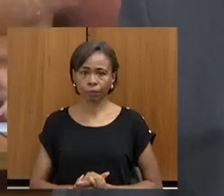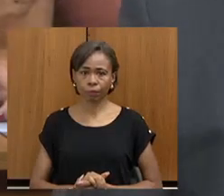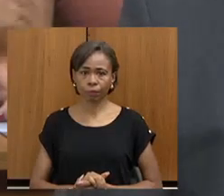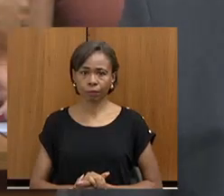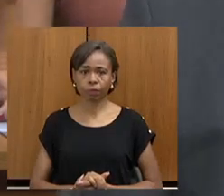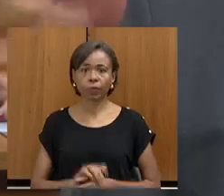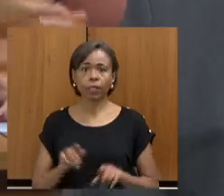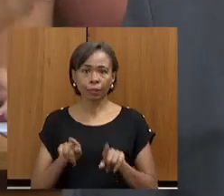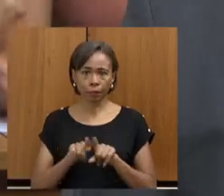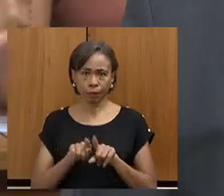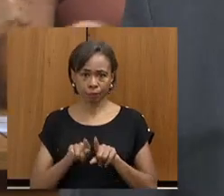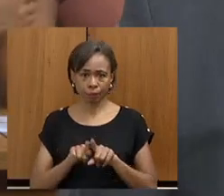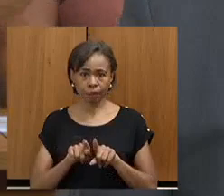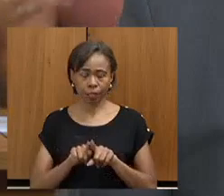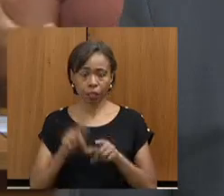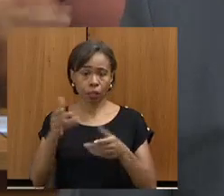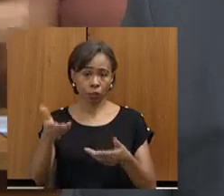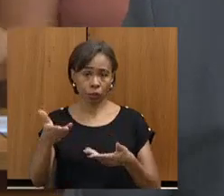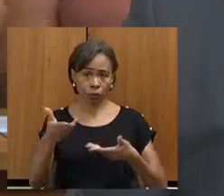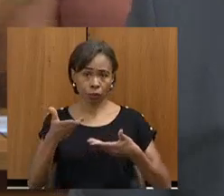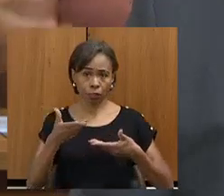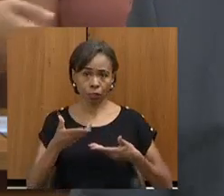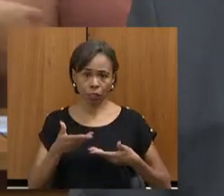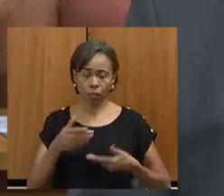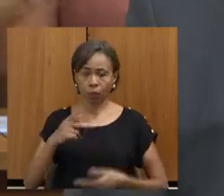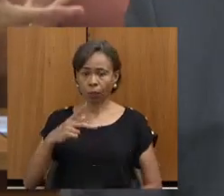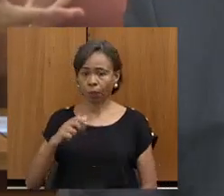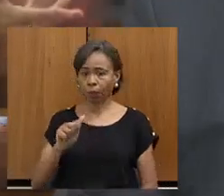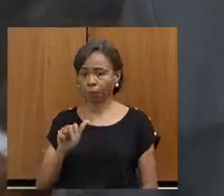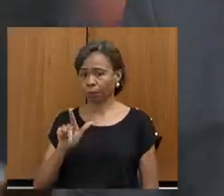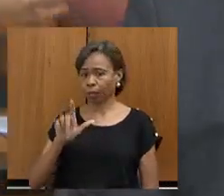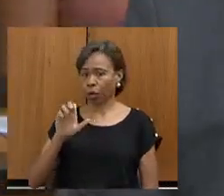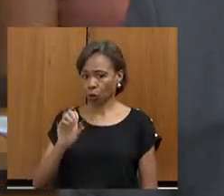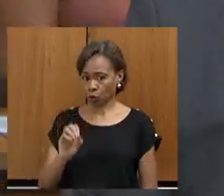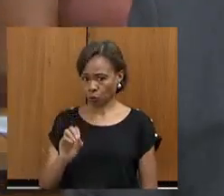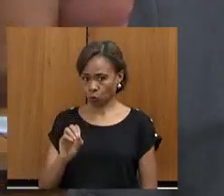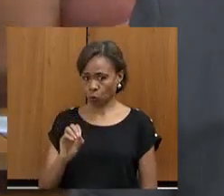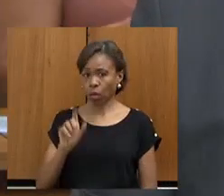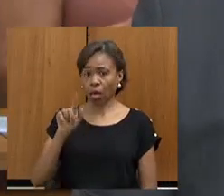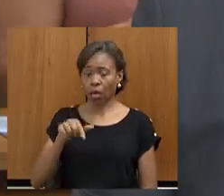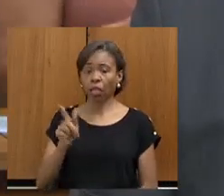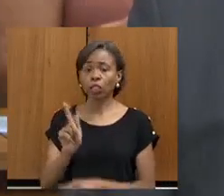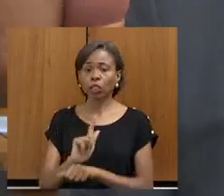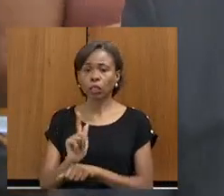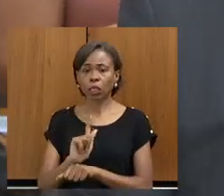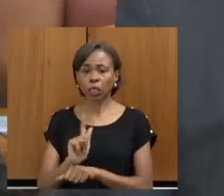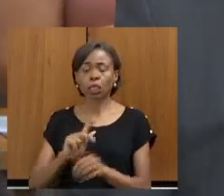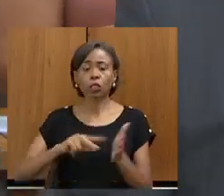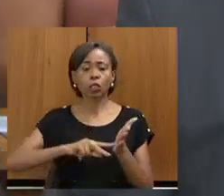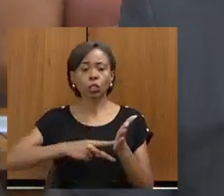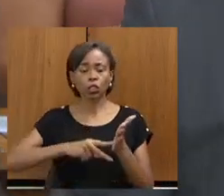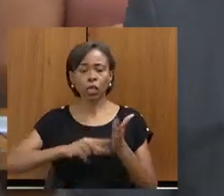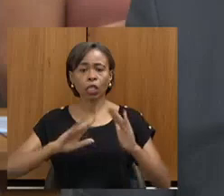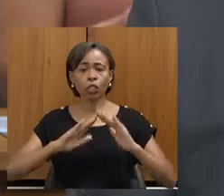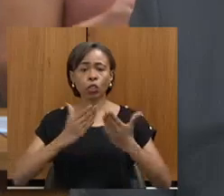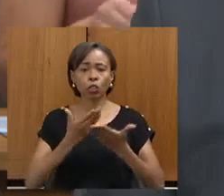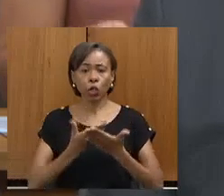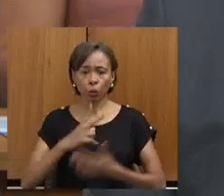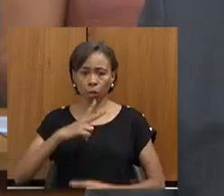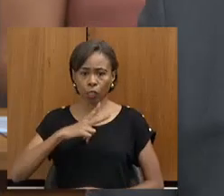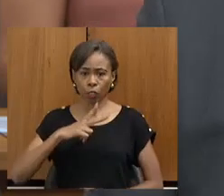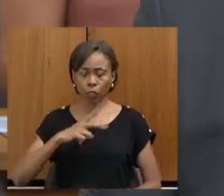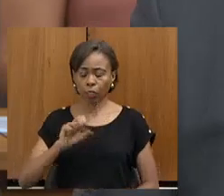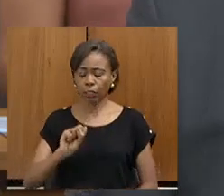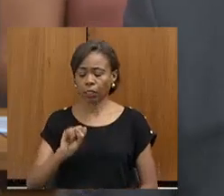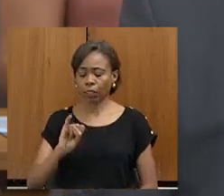Convidar também o senhor Paulo Henrique de Souza, gerente do Sindicato das Escolas Particulares de Minas Gerais, o